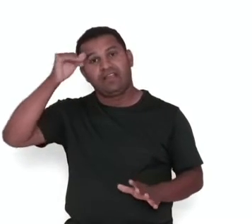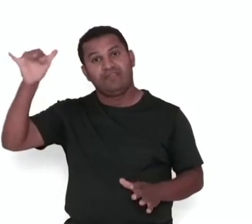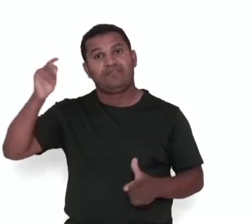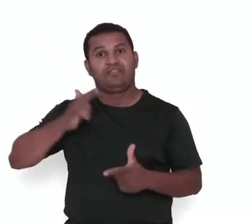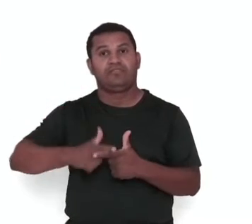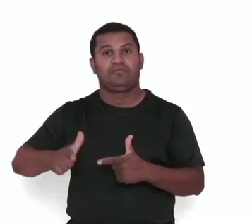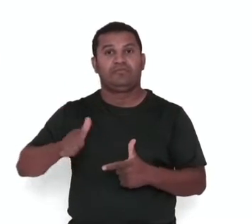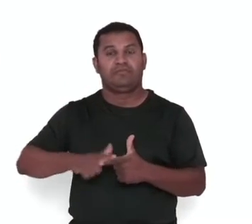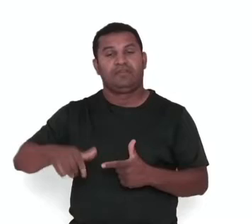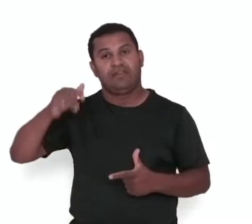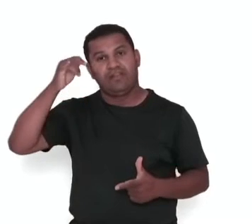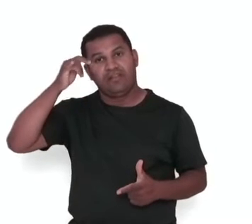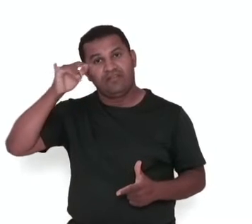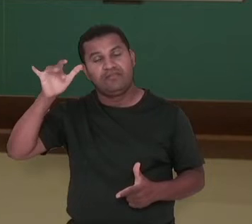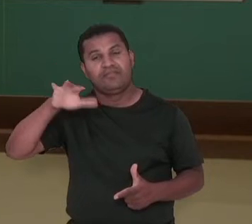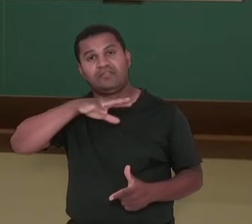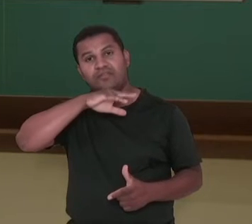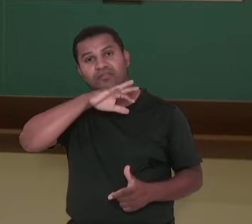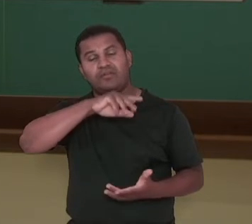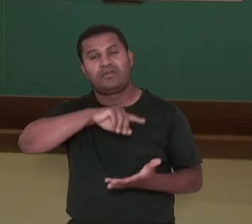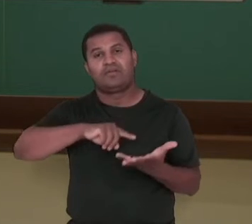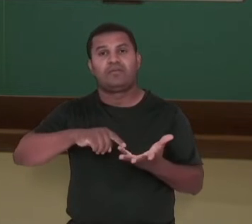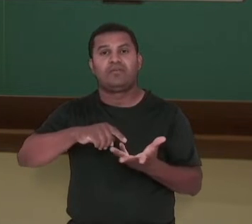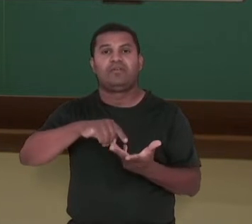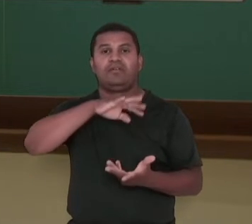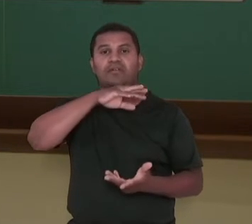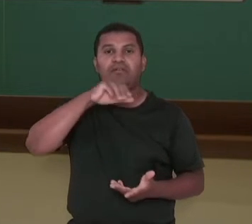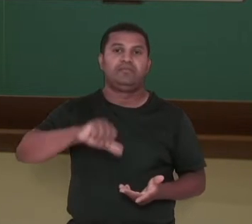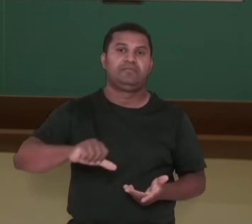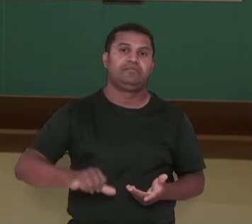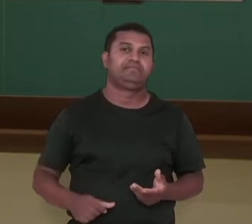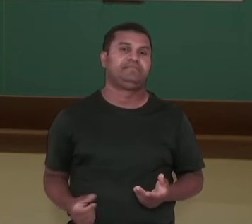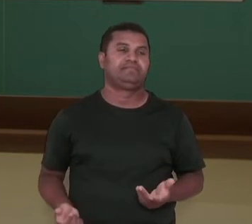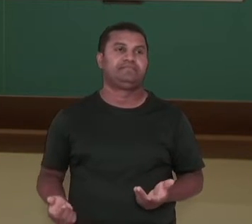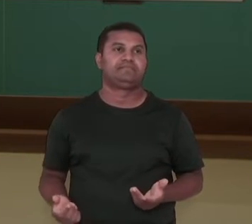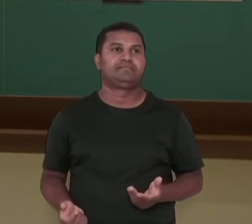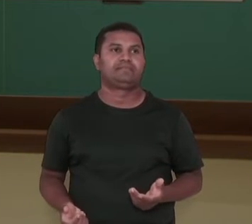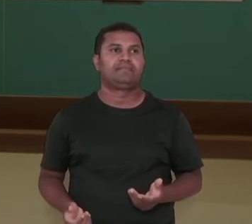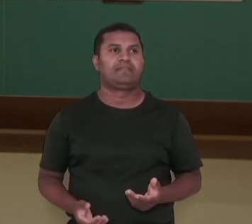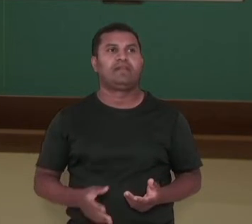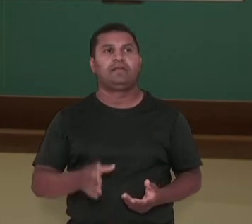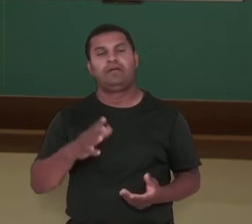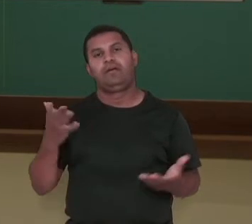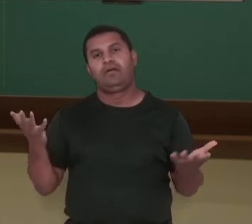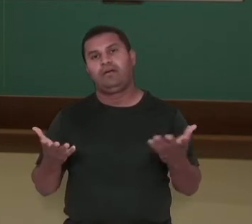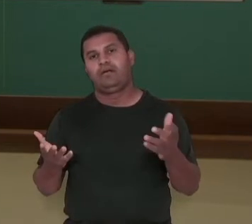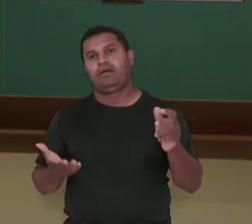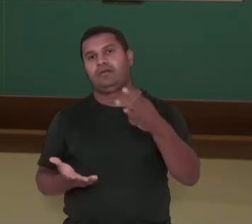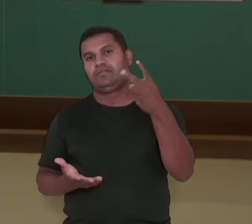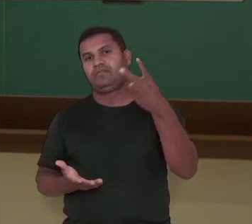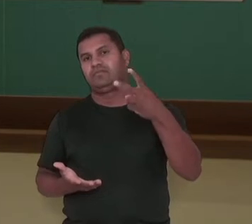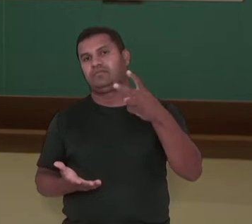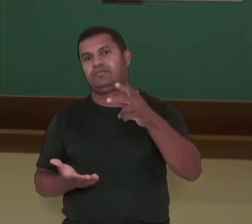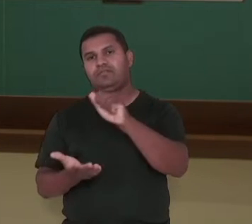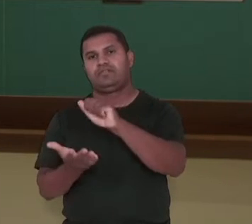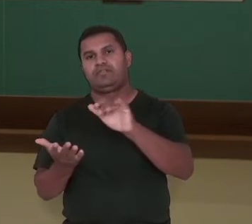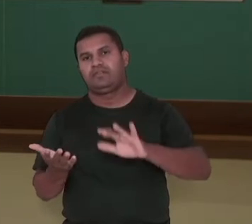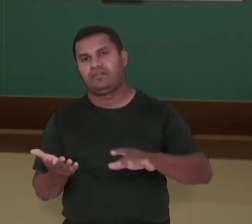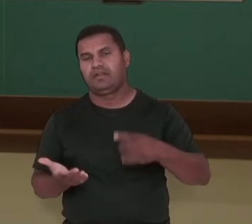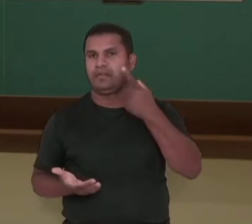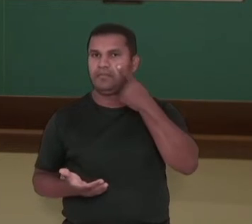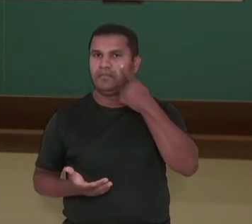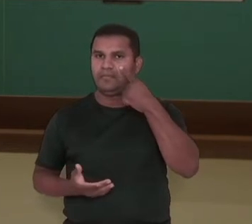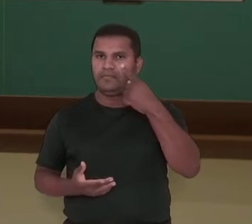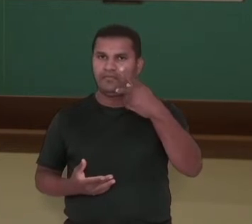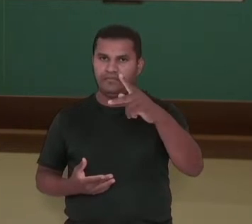em que você precisa se dedicar às suas atividades. Vamos de uma segunda atividade para ver se vocês estão ligados